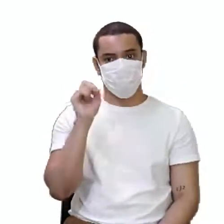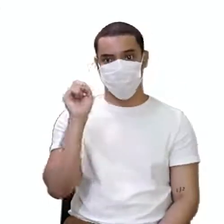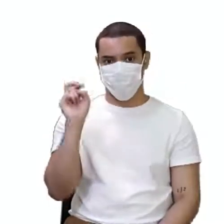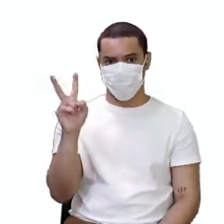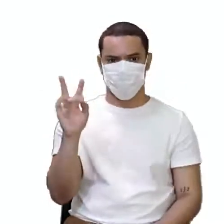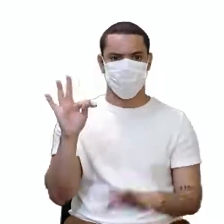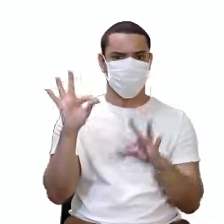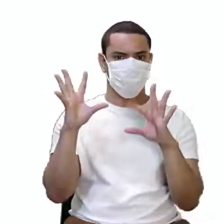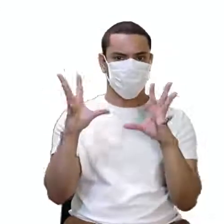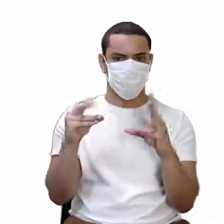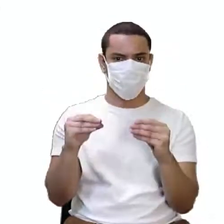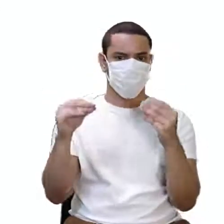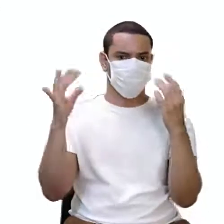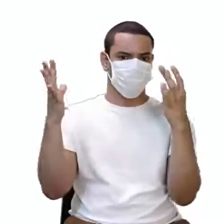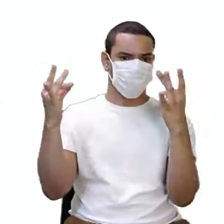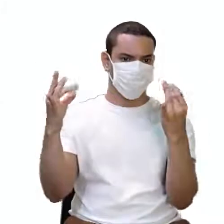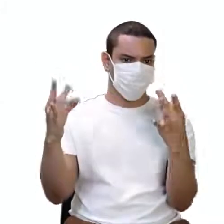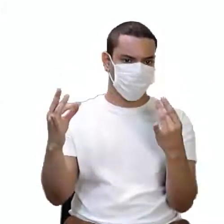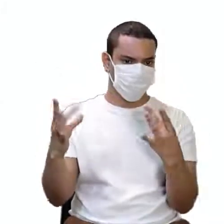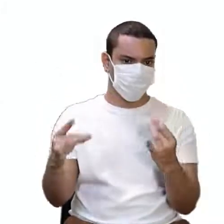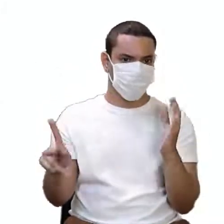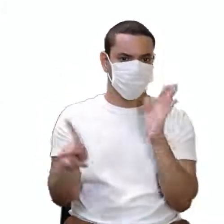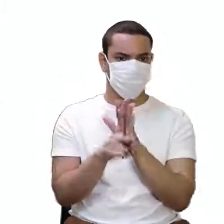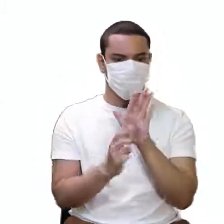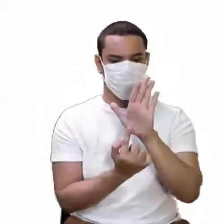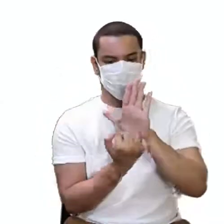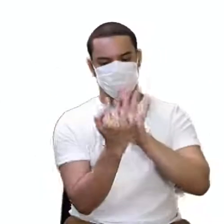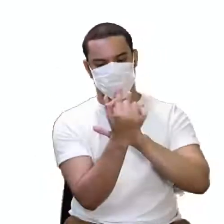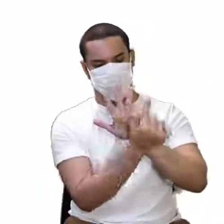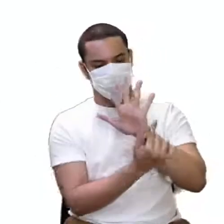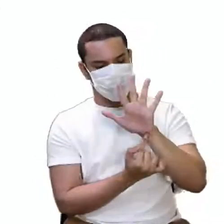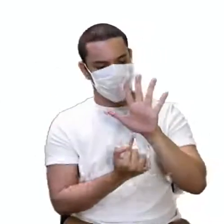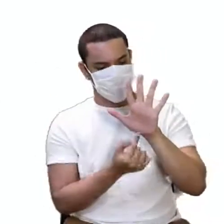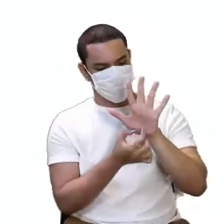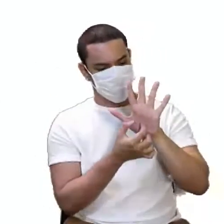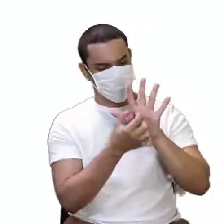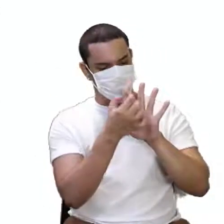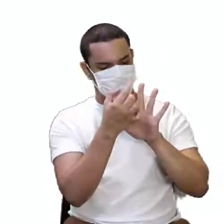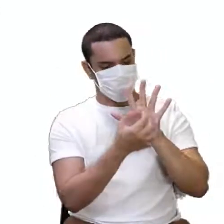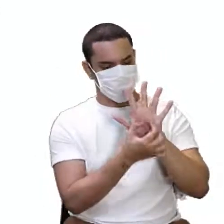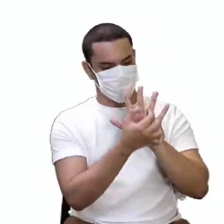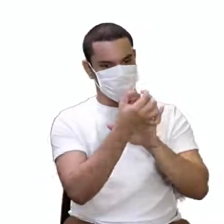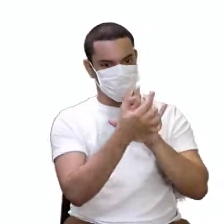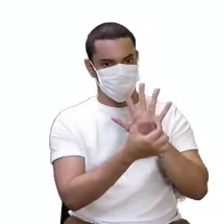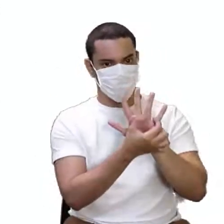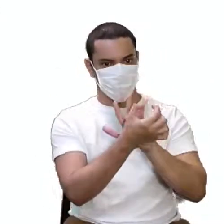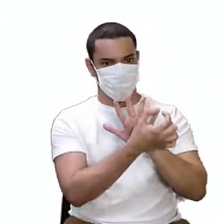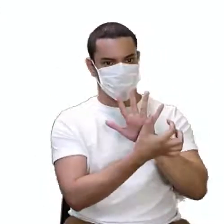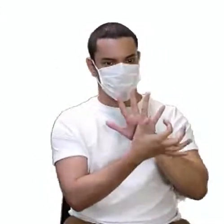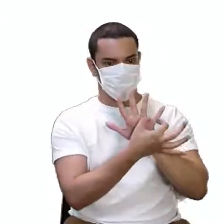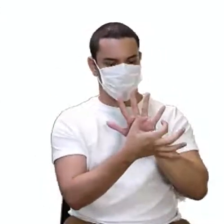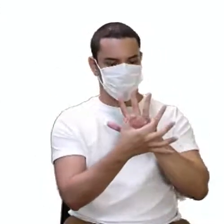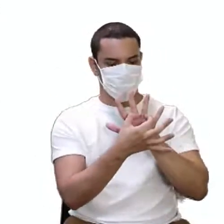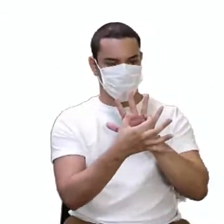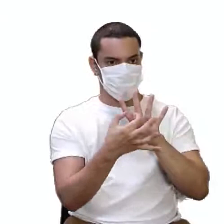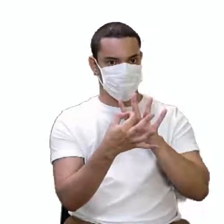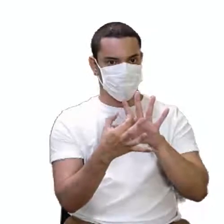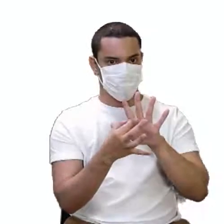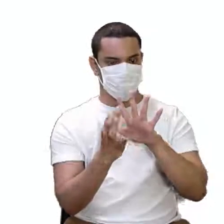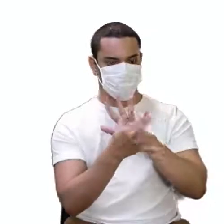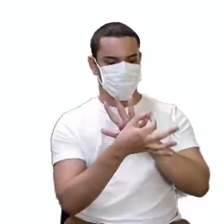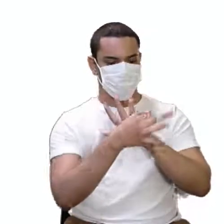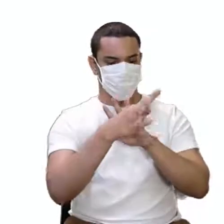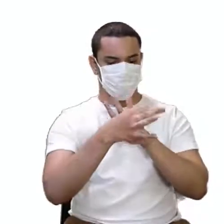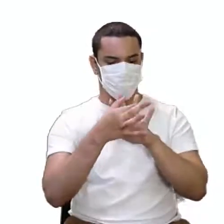carpo, o tarso, na verdade, né? E você vê as falanges e todas as constituições, como os dedinhos das